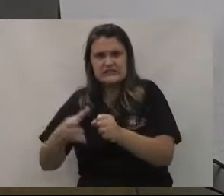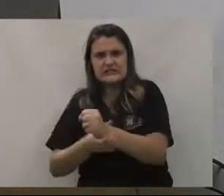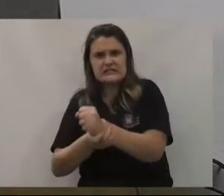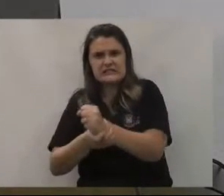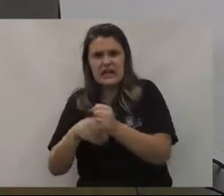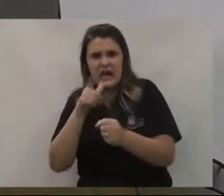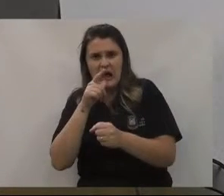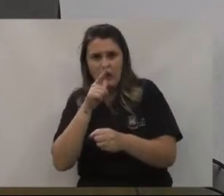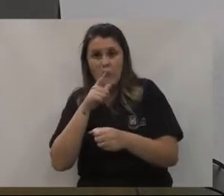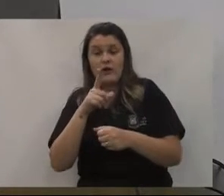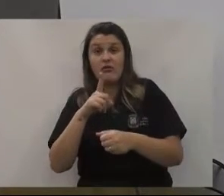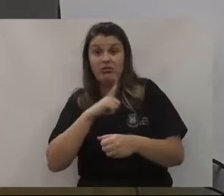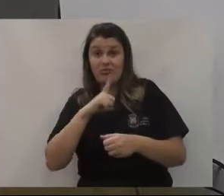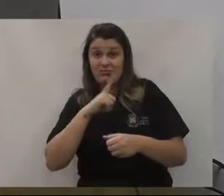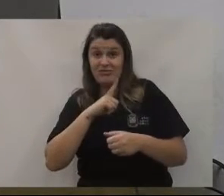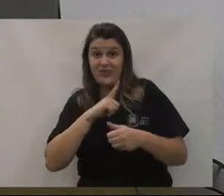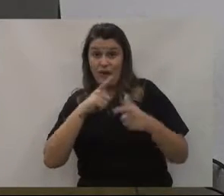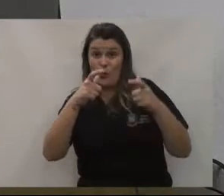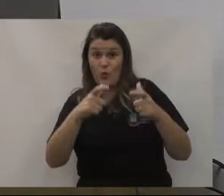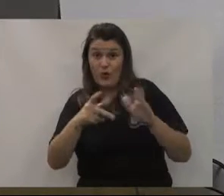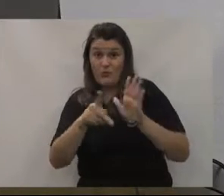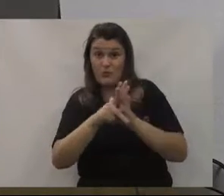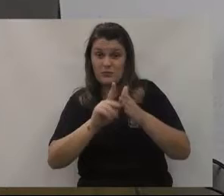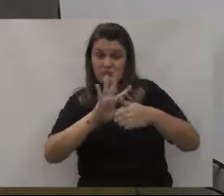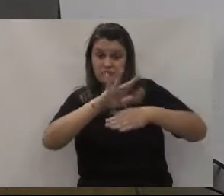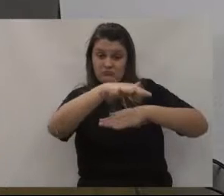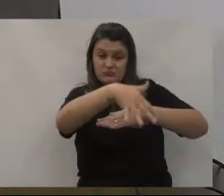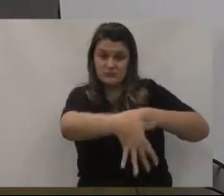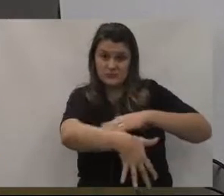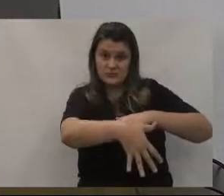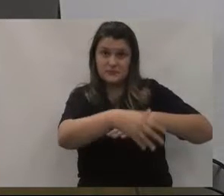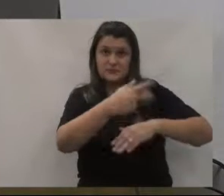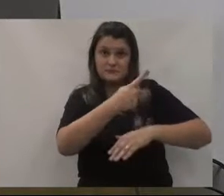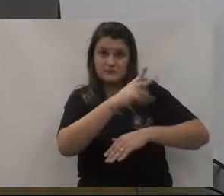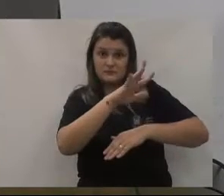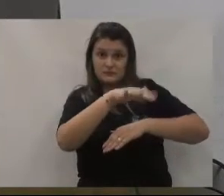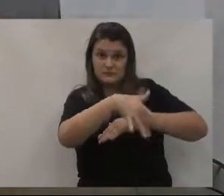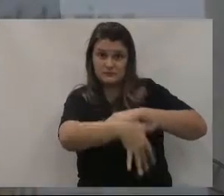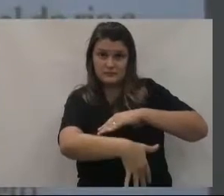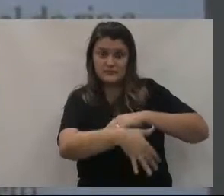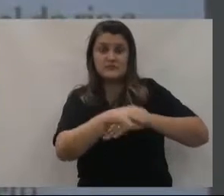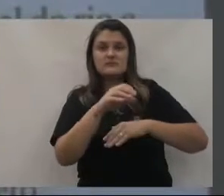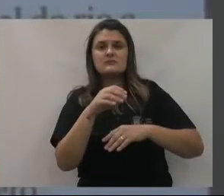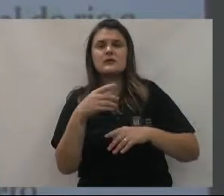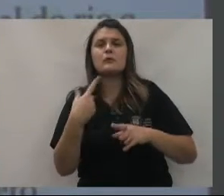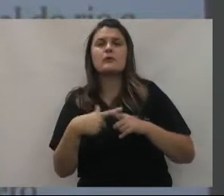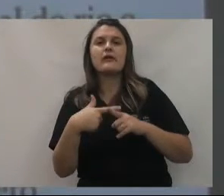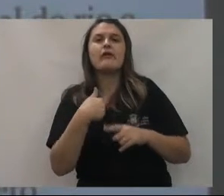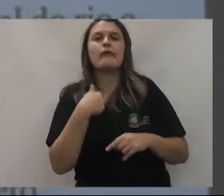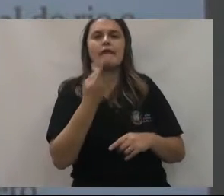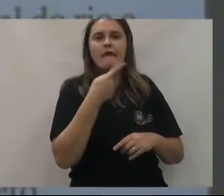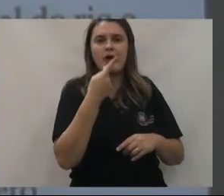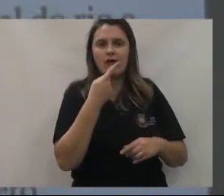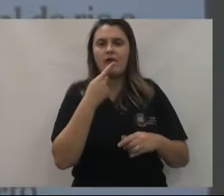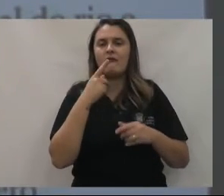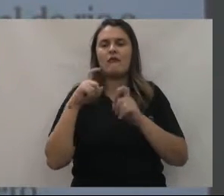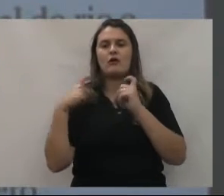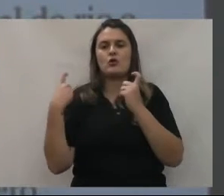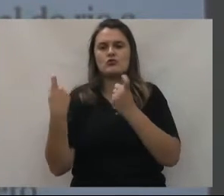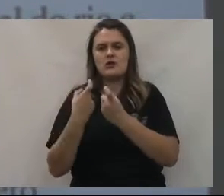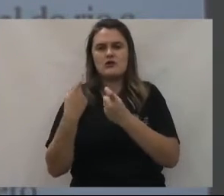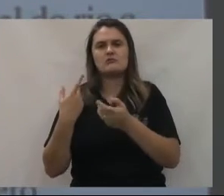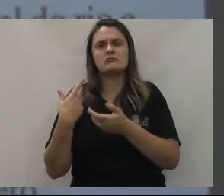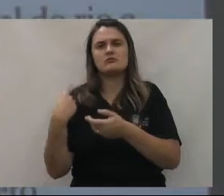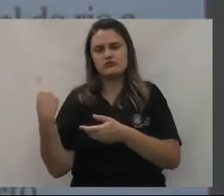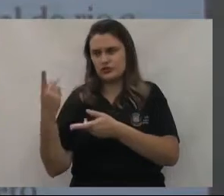está em Porto Vitória. Se nós abrirmos um canal aí em Porto Vitória, porque eu falei numa reunião, nós fomos convidados